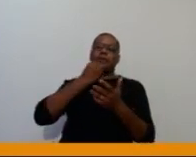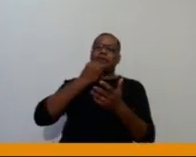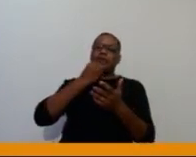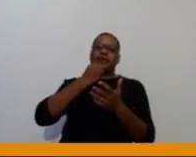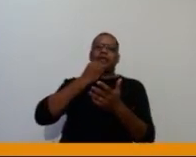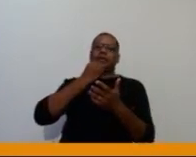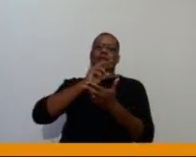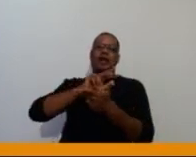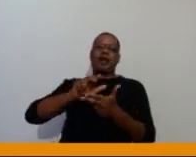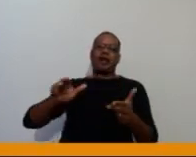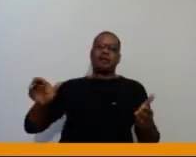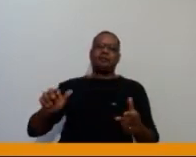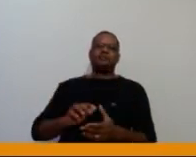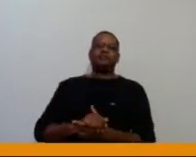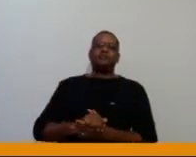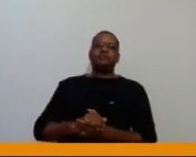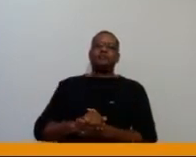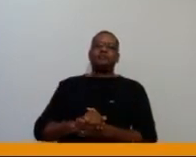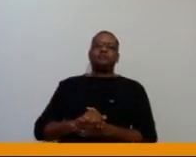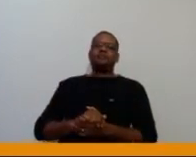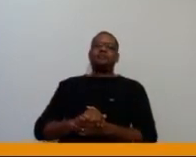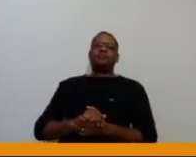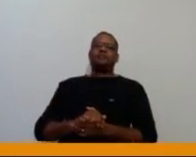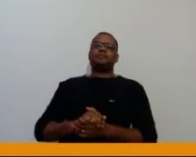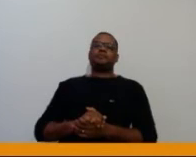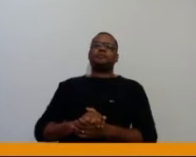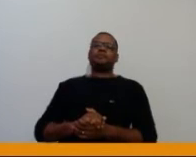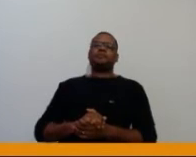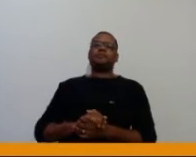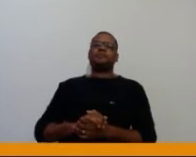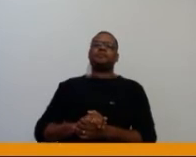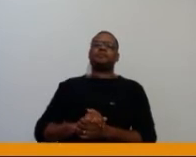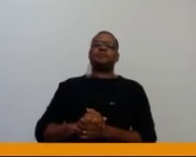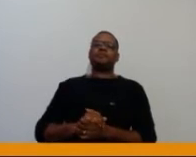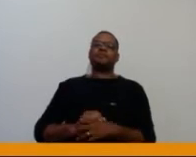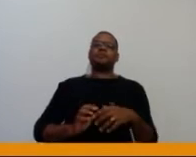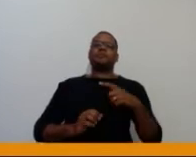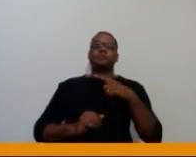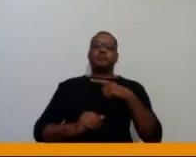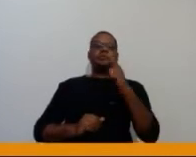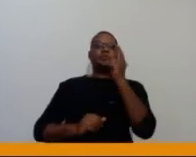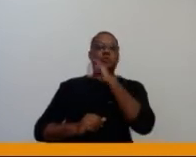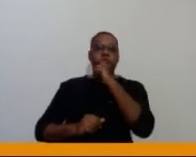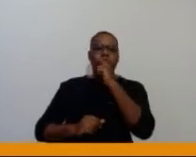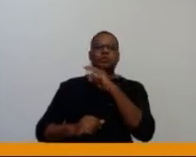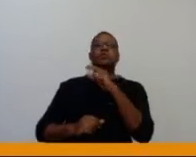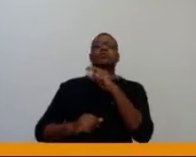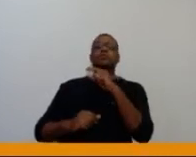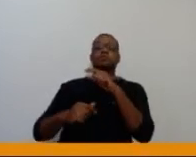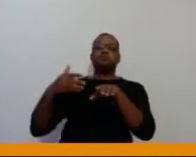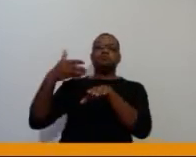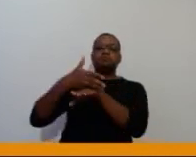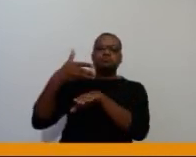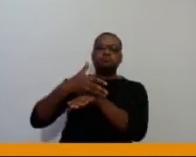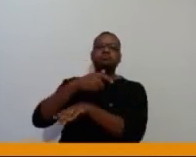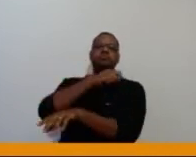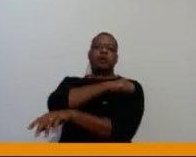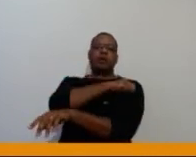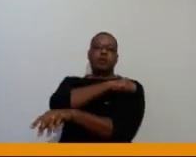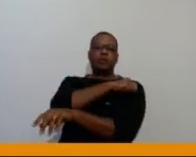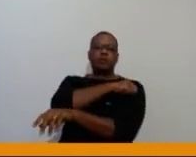Temos tido, assim, uma resposta muito boa, e isso tem sido motivo de satisfação.